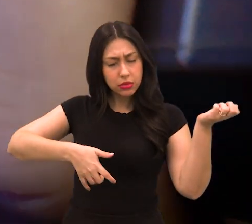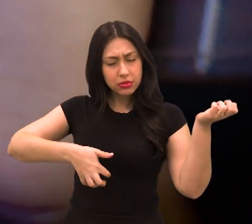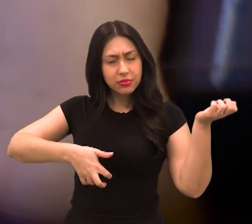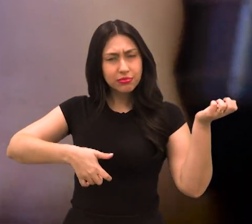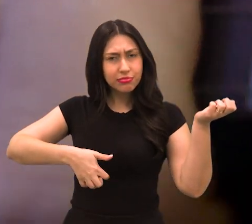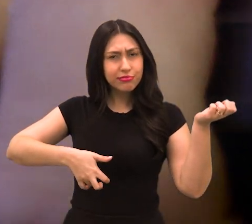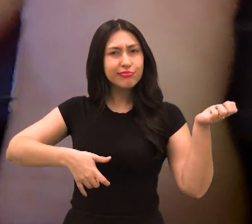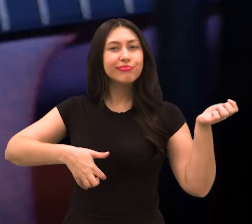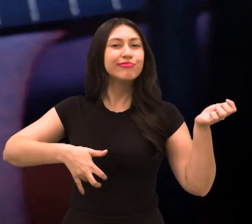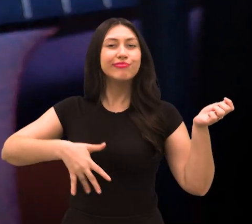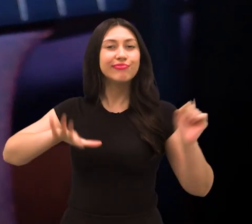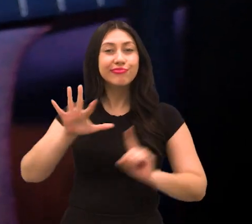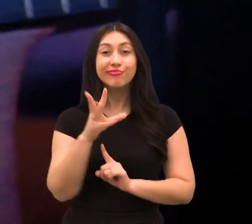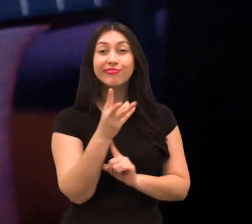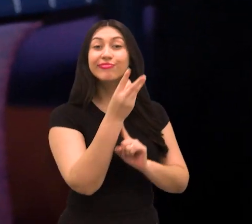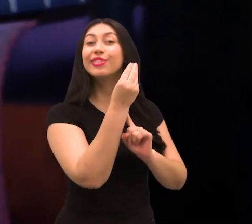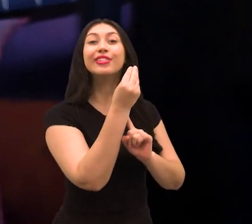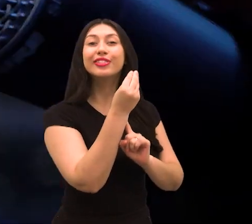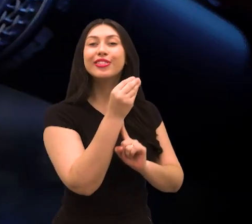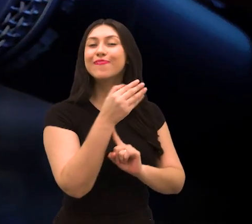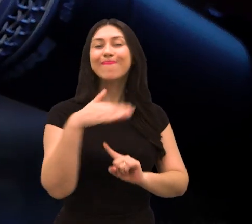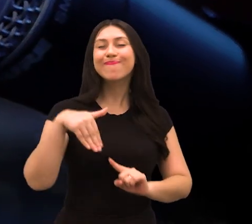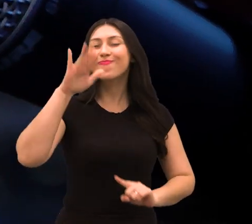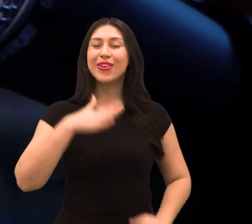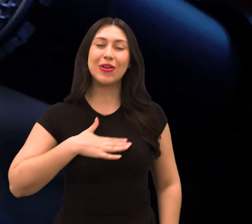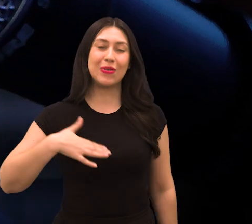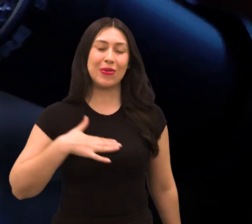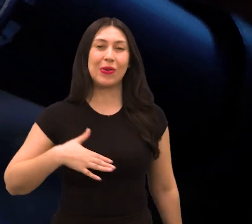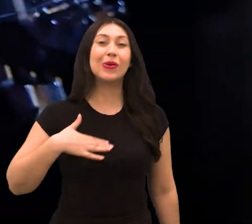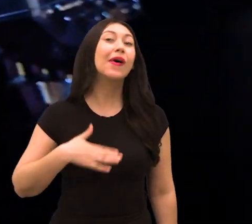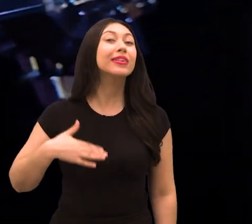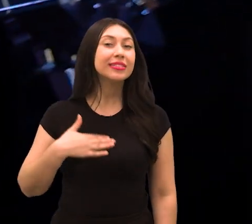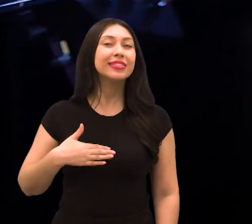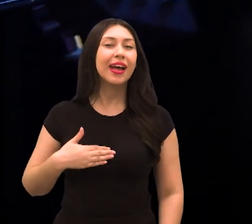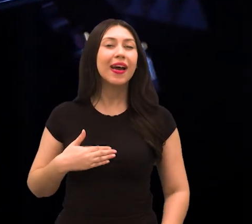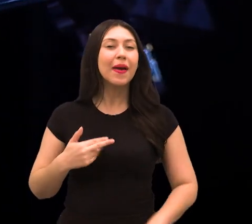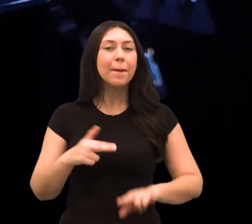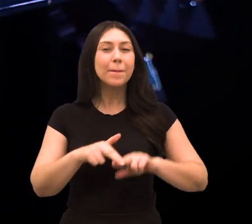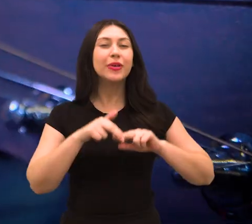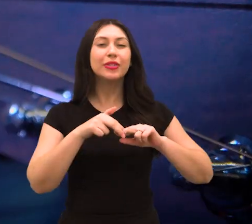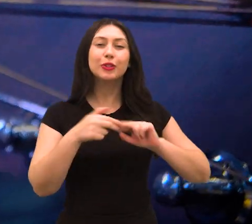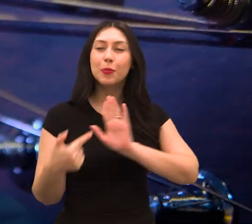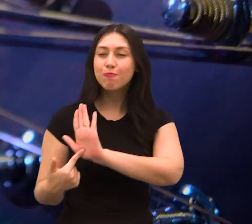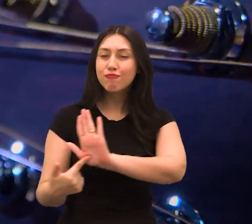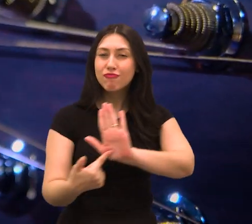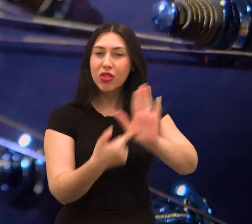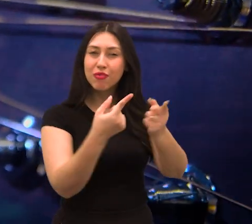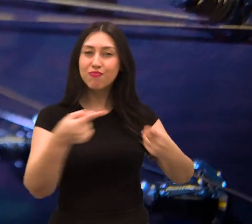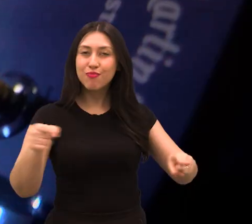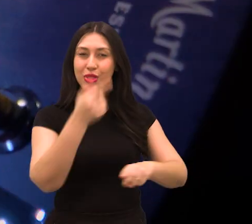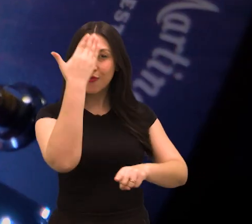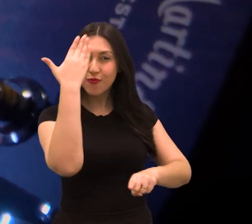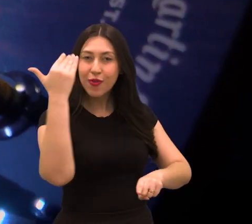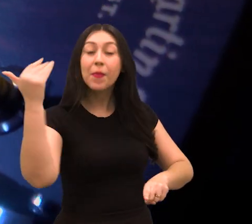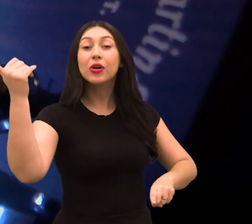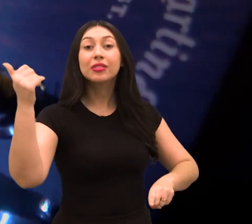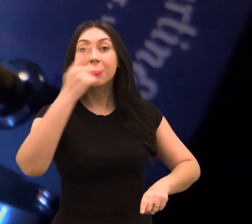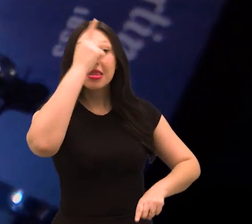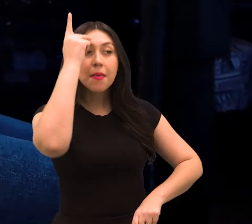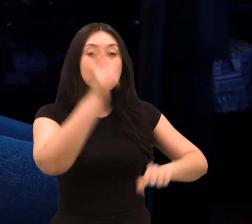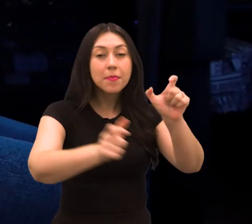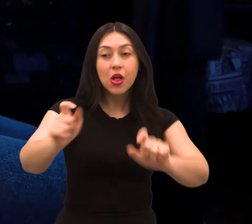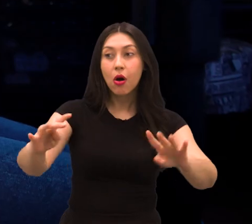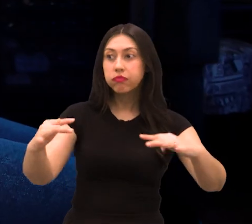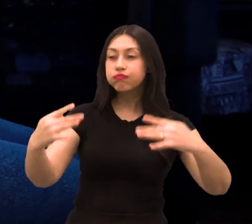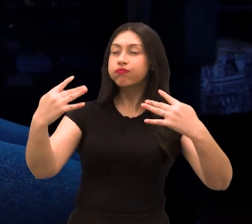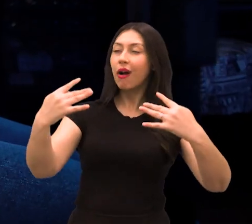Dedilhar as cordas de um violão é a arte favorita dele. É assim que ele interpreta grandes sucessos e agrada